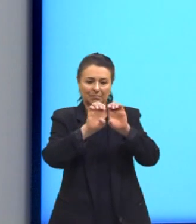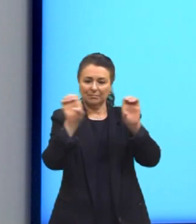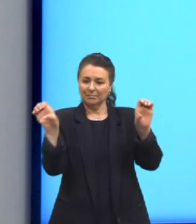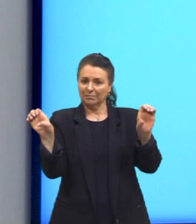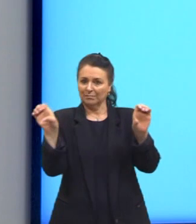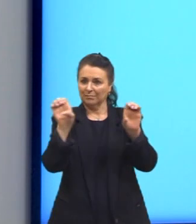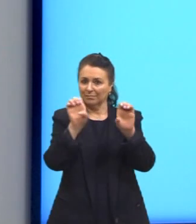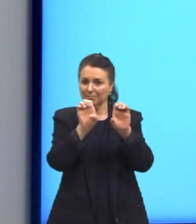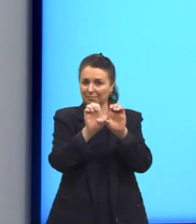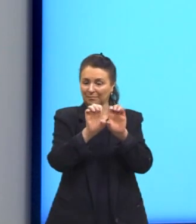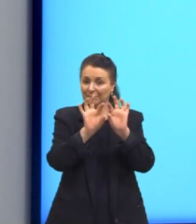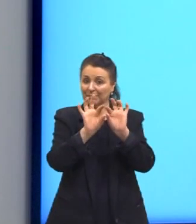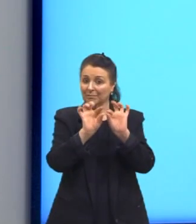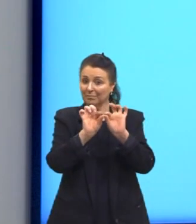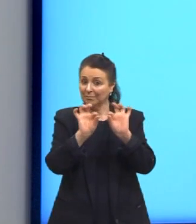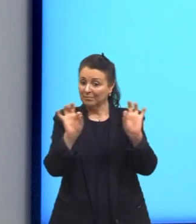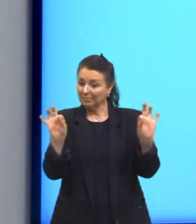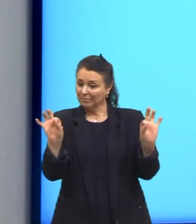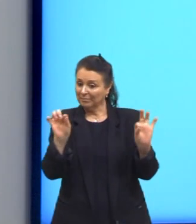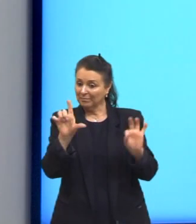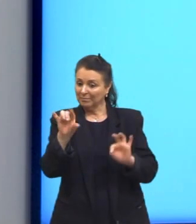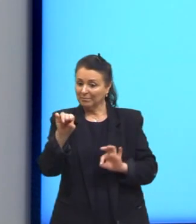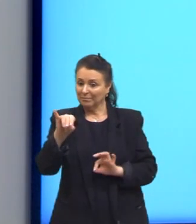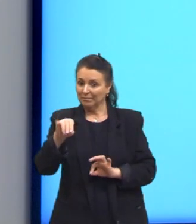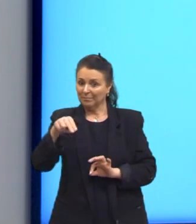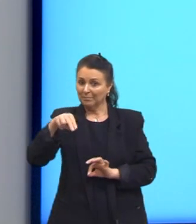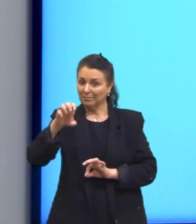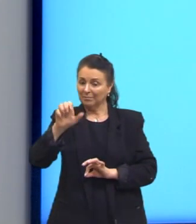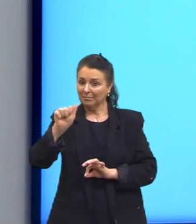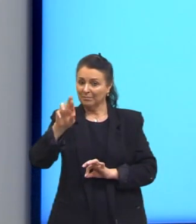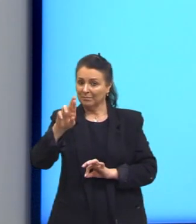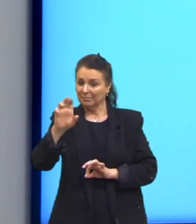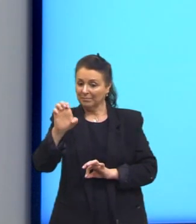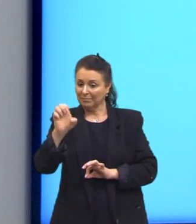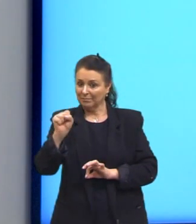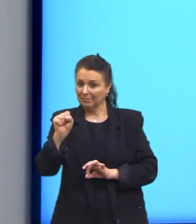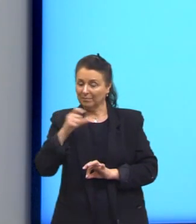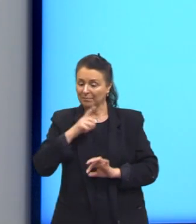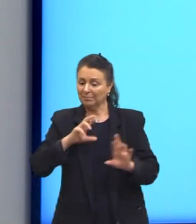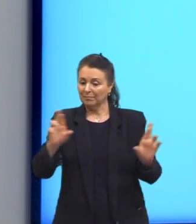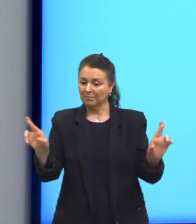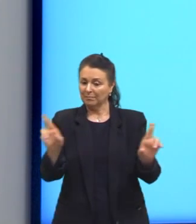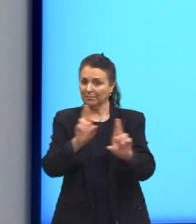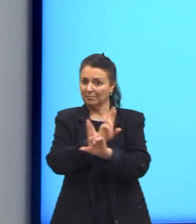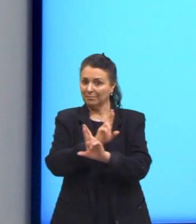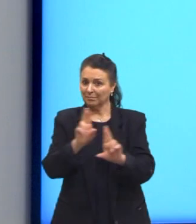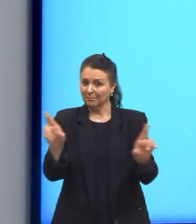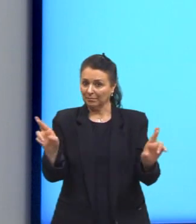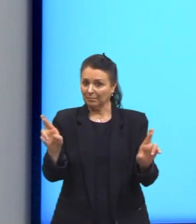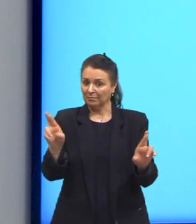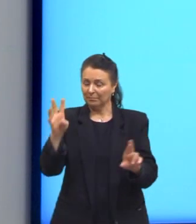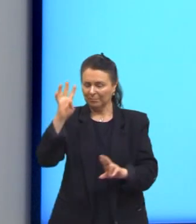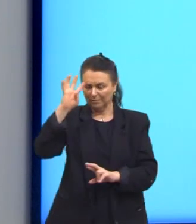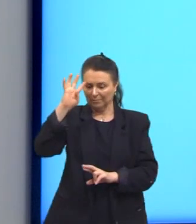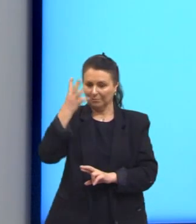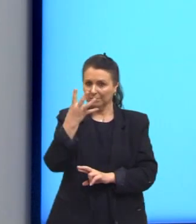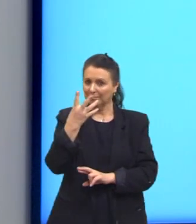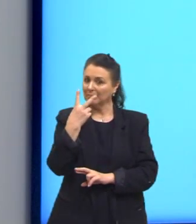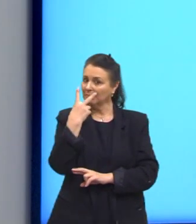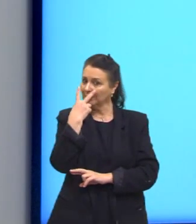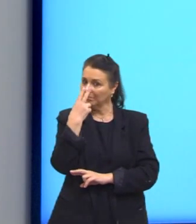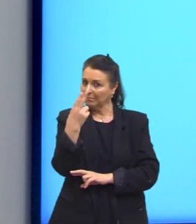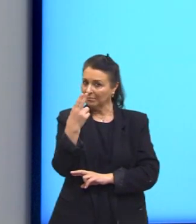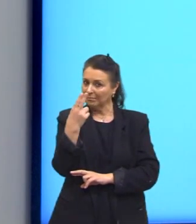lineares que estão relacionadas entre si, portanto, elas possuem mesmas soluções.